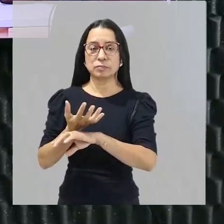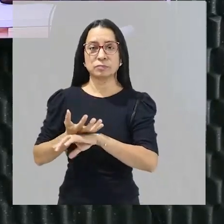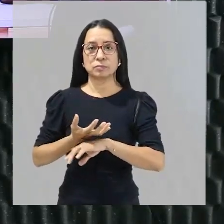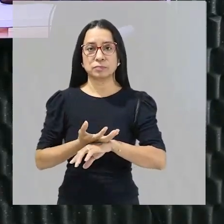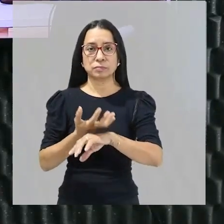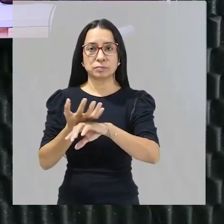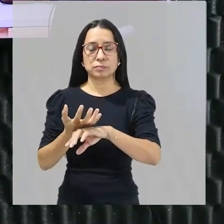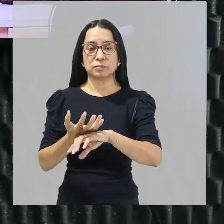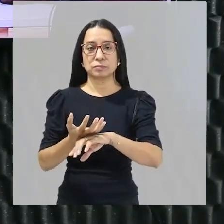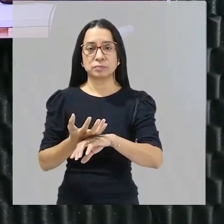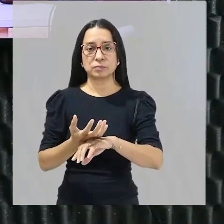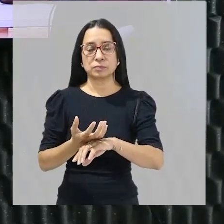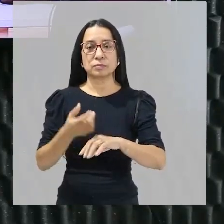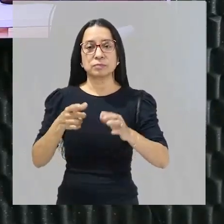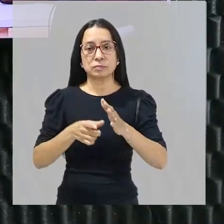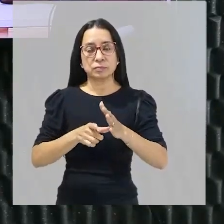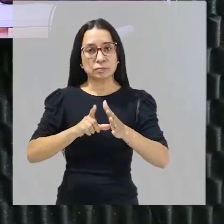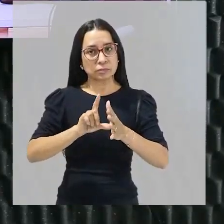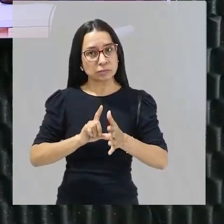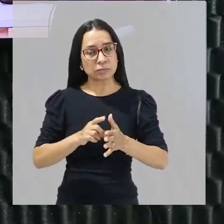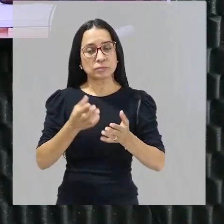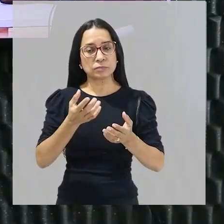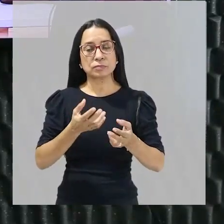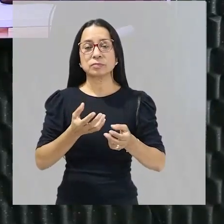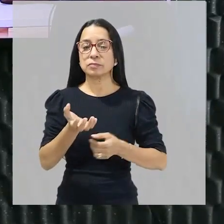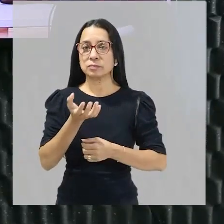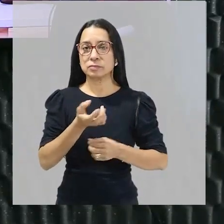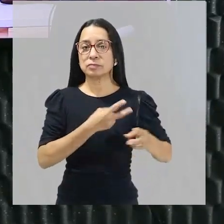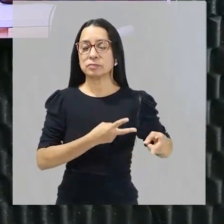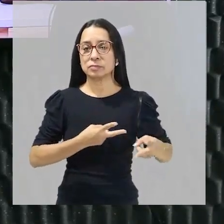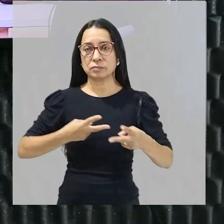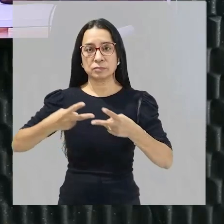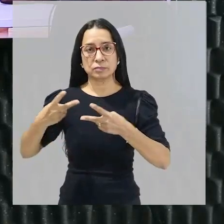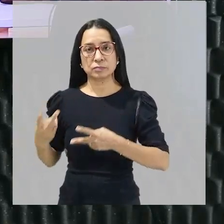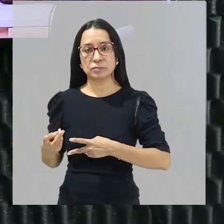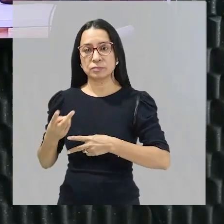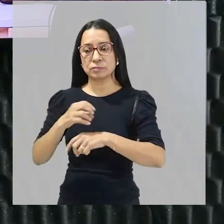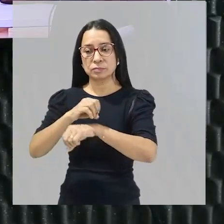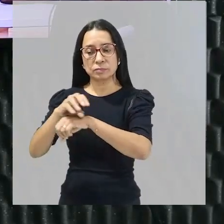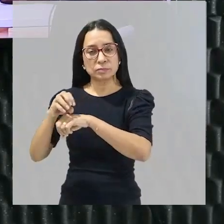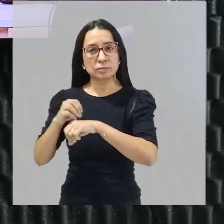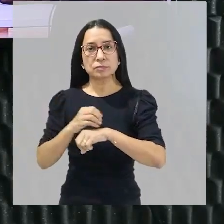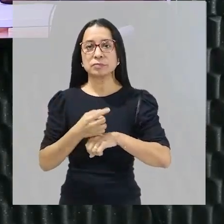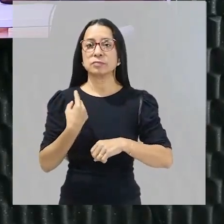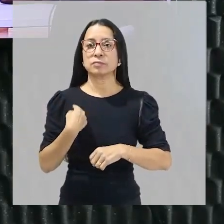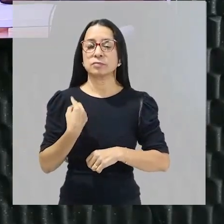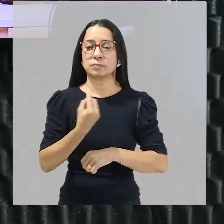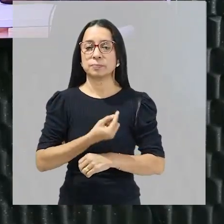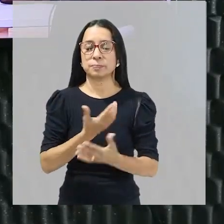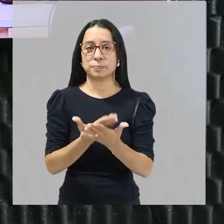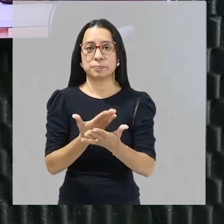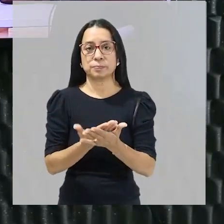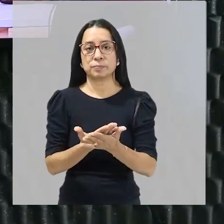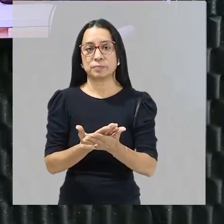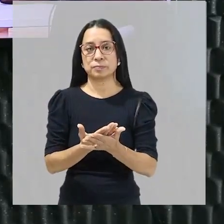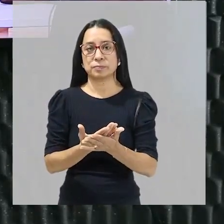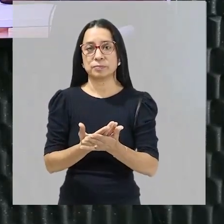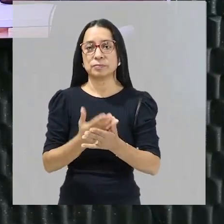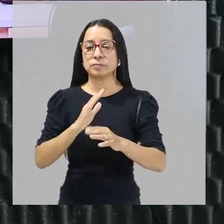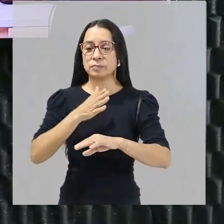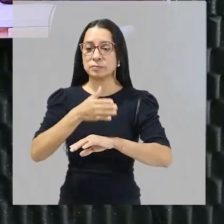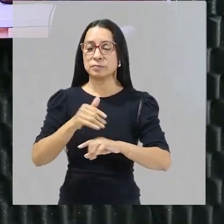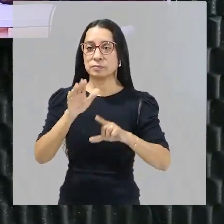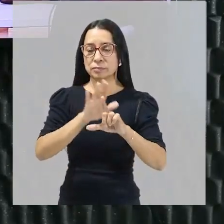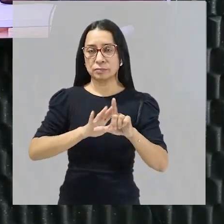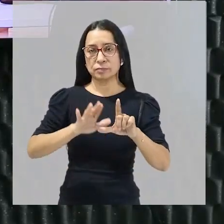a recomendar as nossas aulas. Vai aqui na plataforma Gonçalves Dias, olha os nossos conteúdos, veja os nossos exercícios, manda um link para os